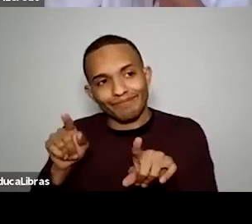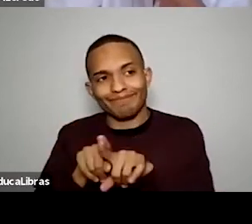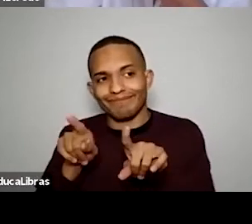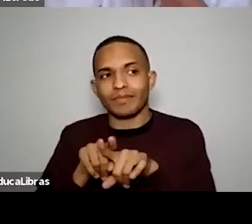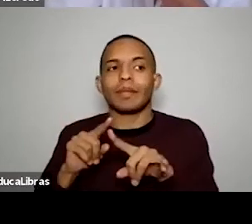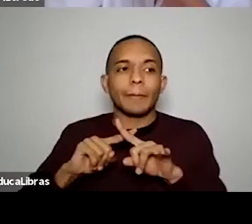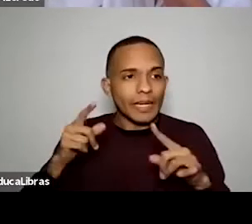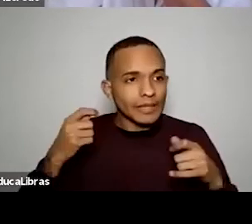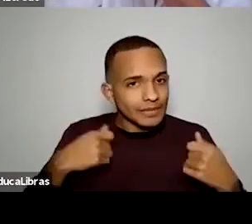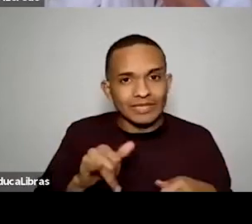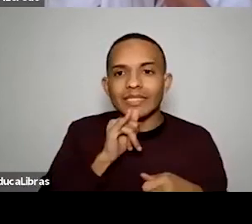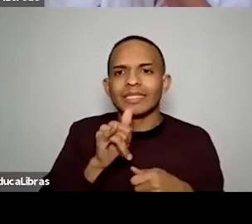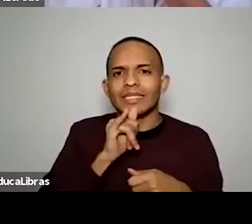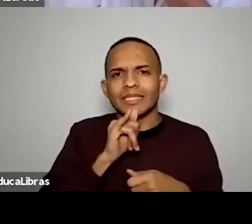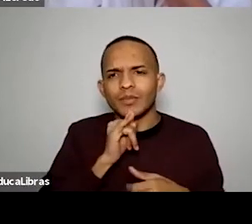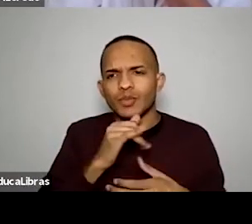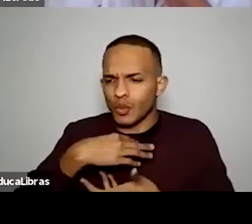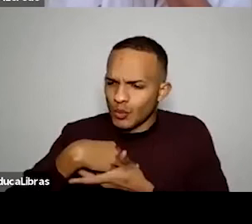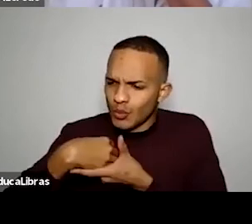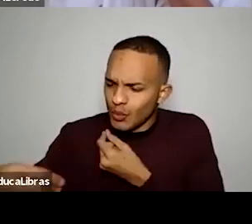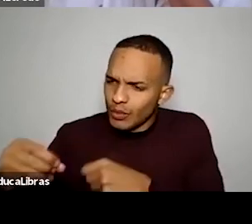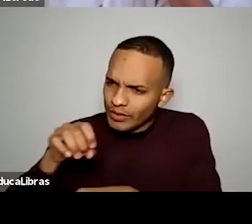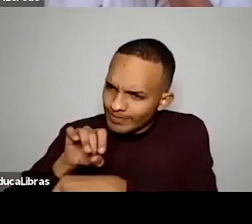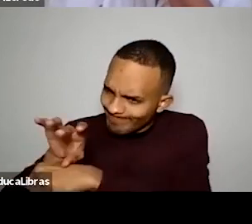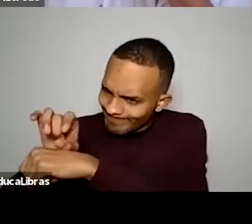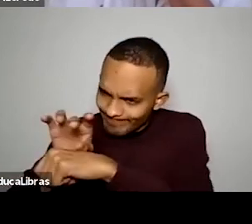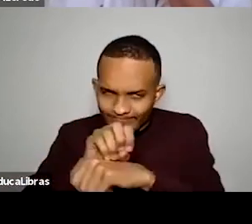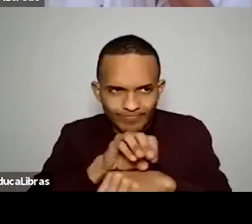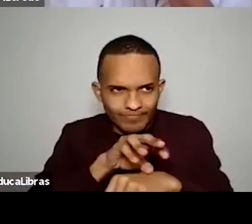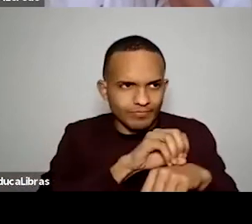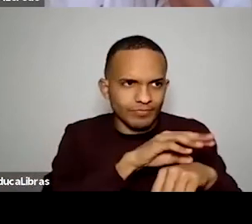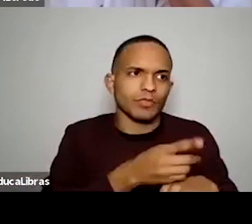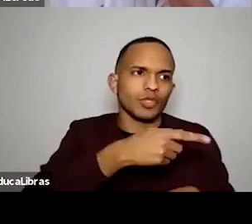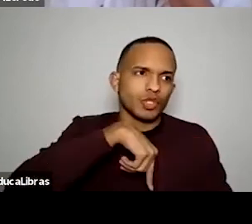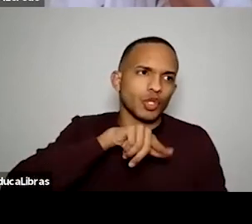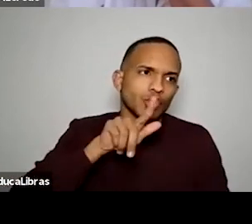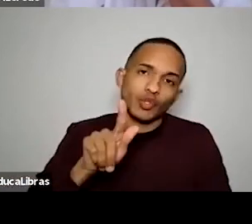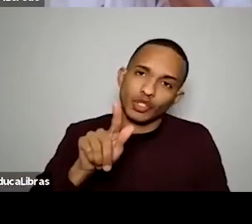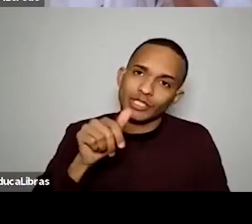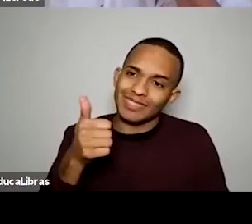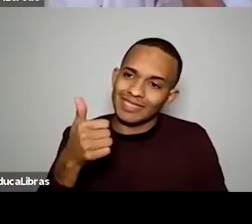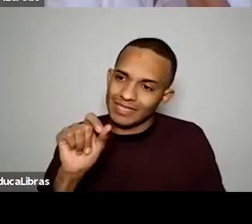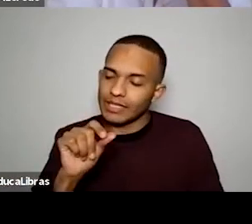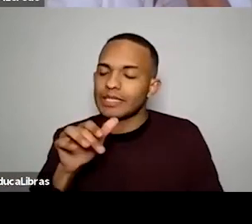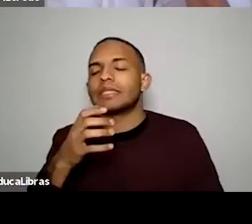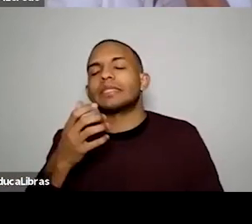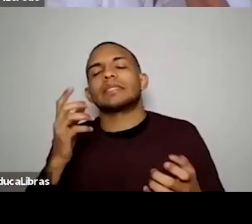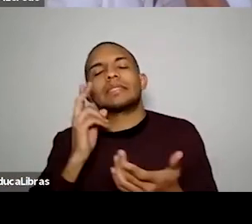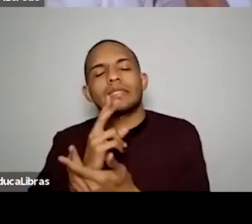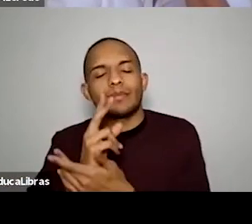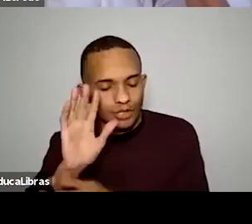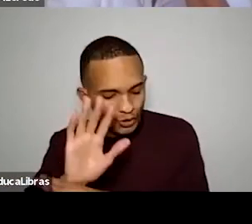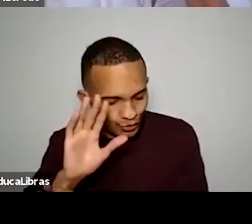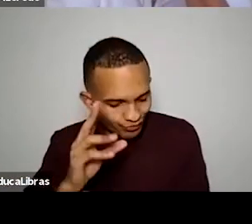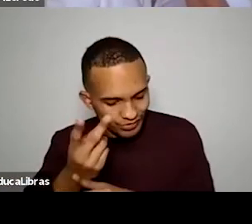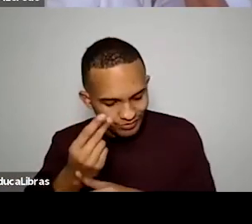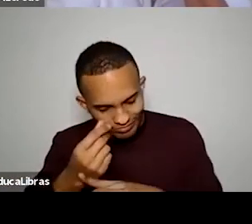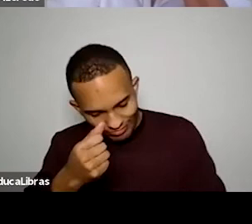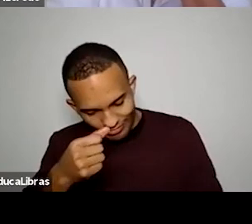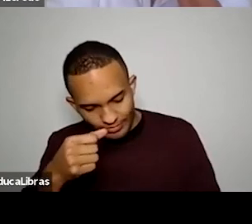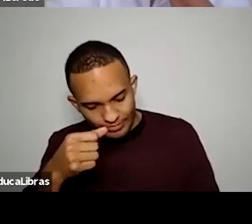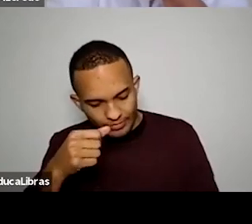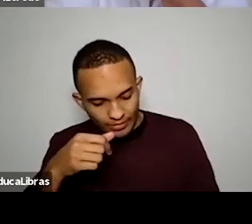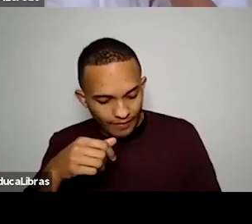muito importante nesse momento. Nós, o G10, nós temos procurado posicionar as favelas como potência econômica. As favelas, no